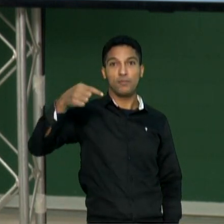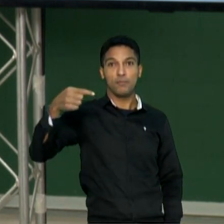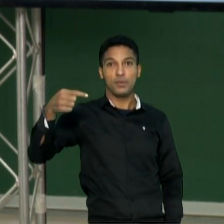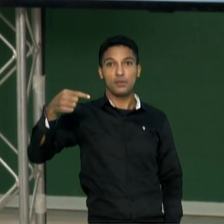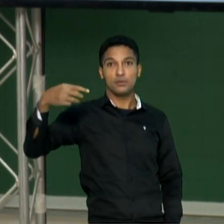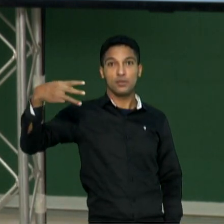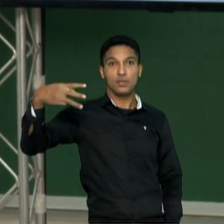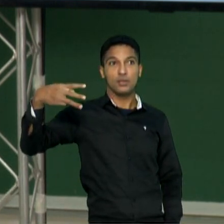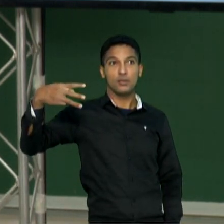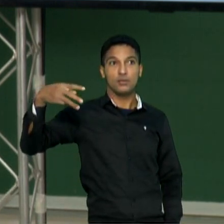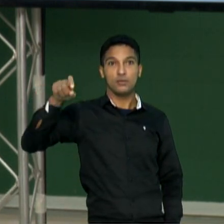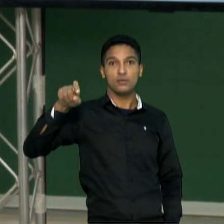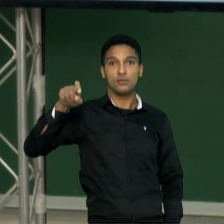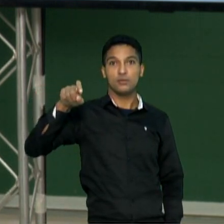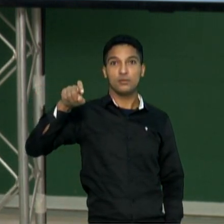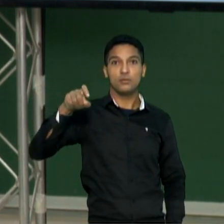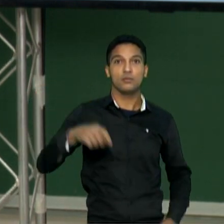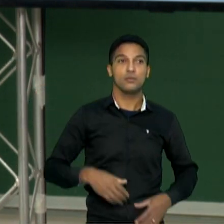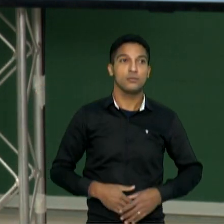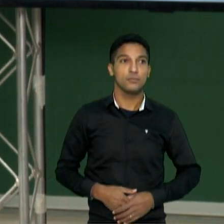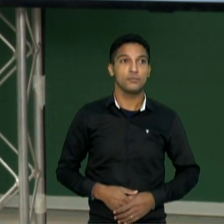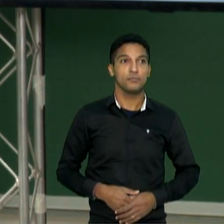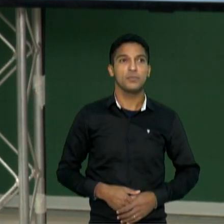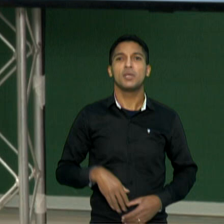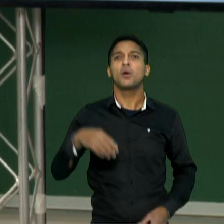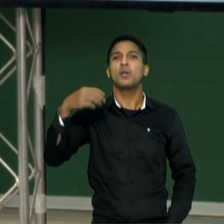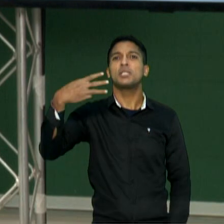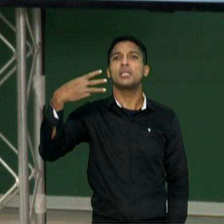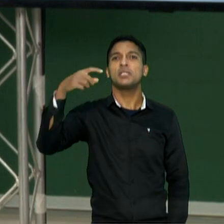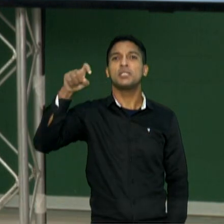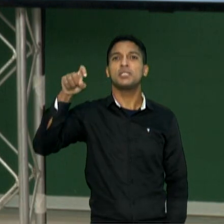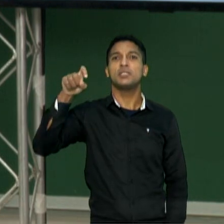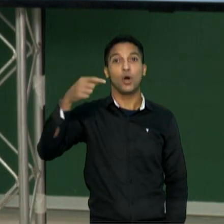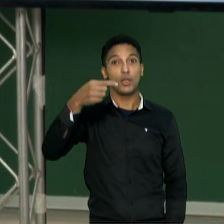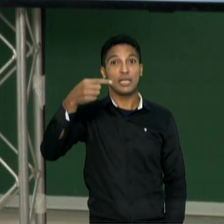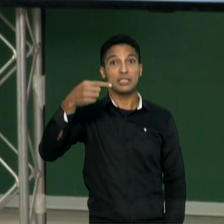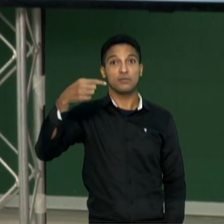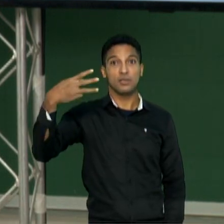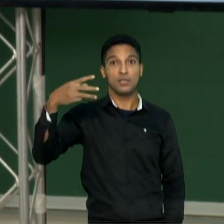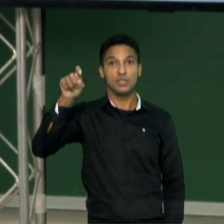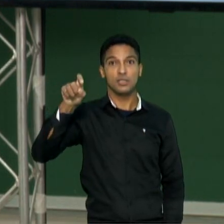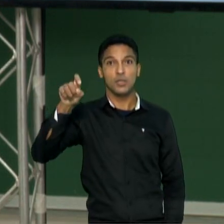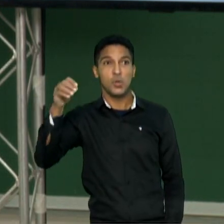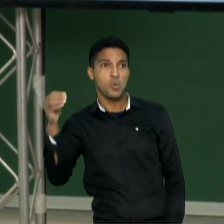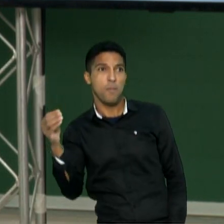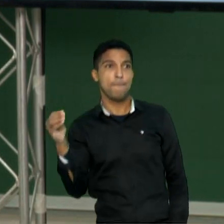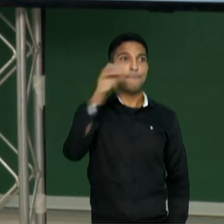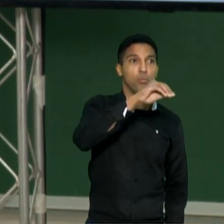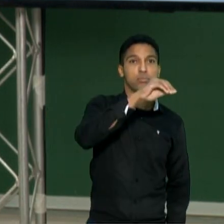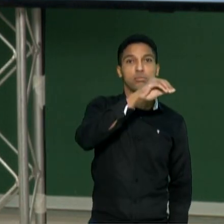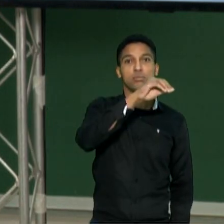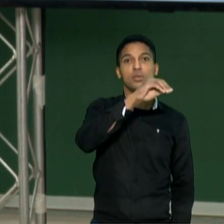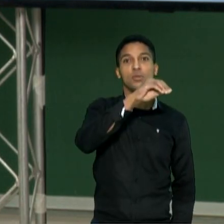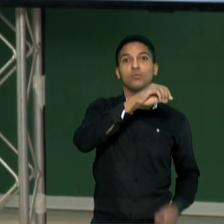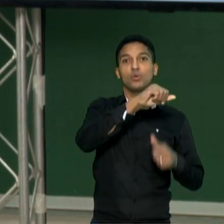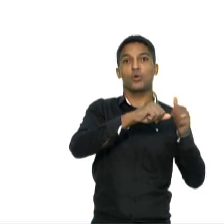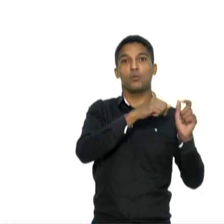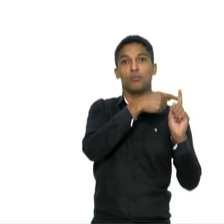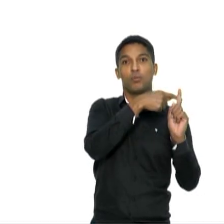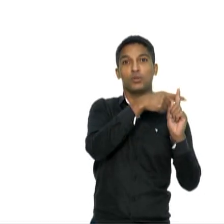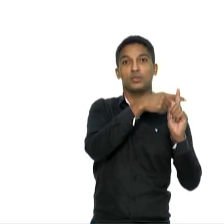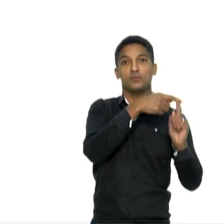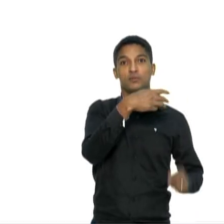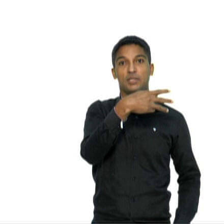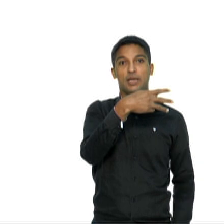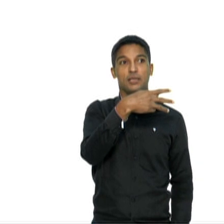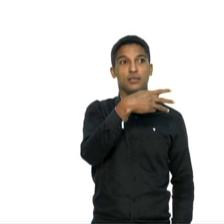menos 3x. E agora, esse 3x negativo, para o outro lado fica positivo, fica 3x igual a